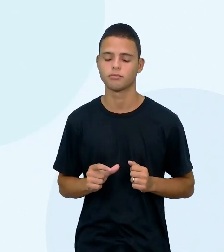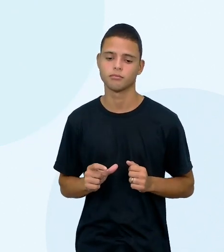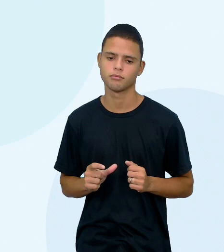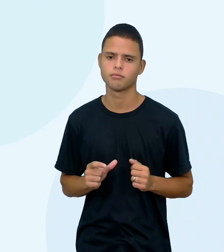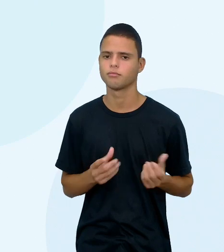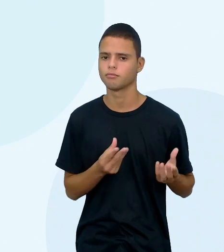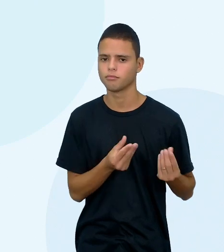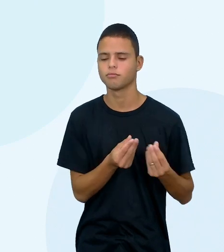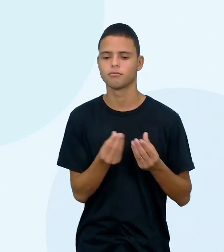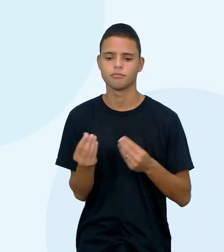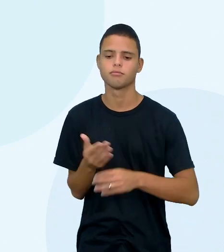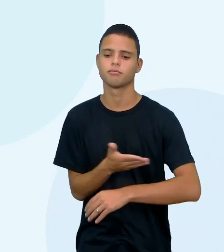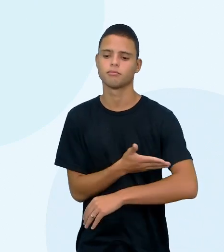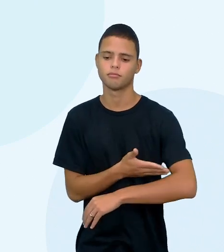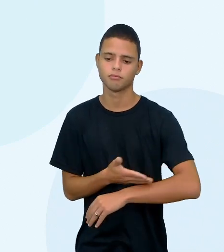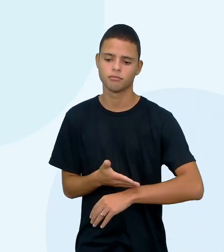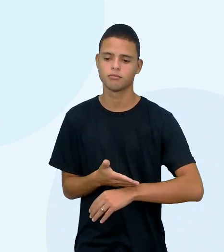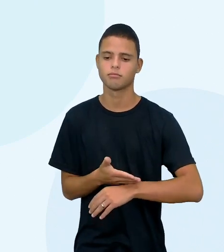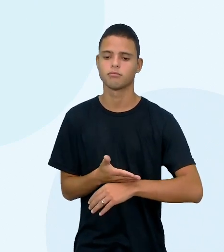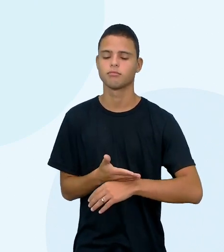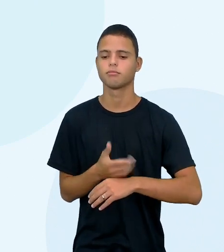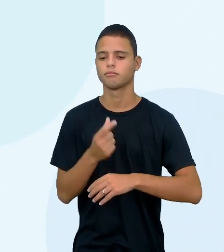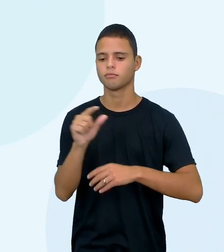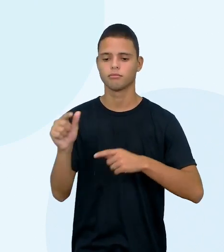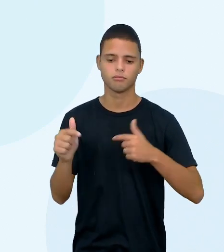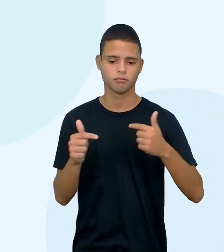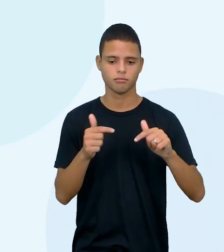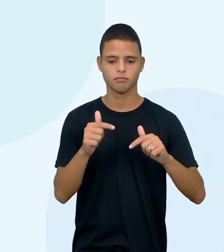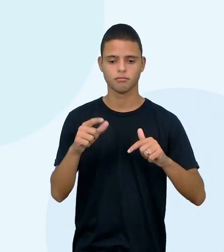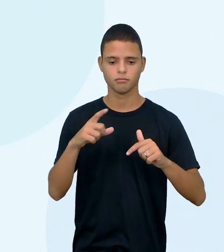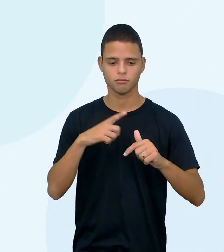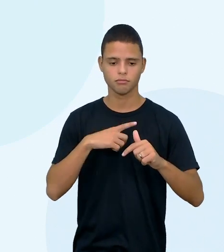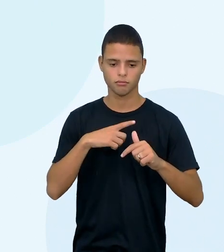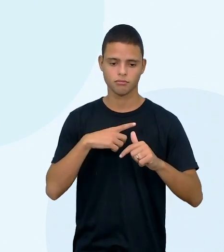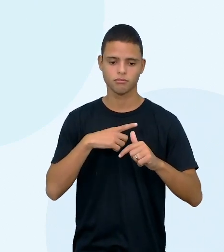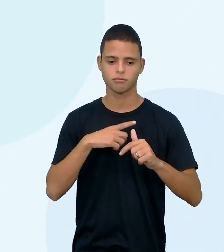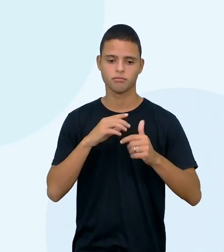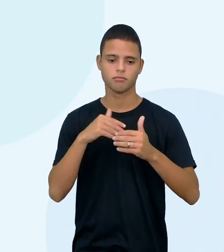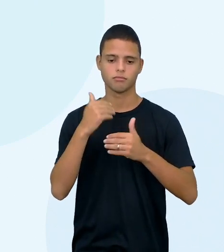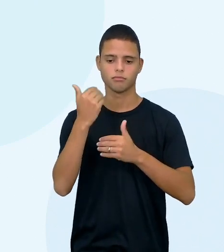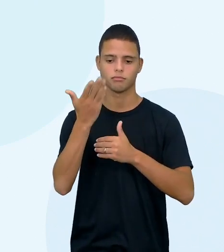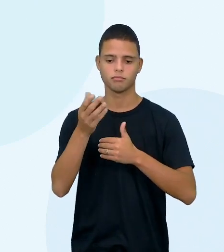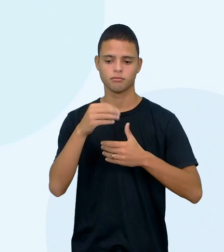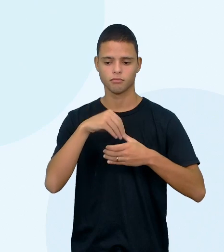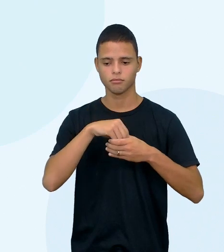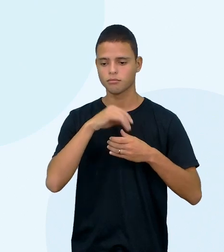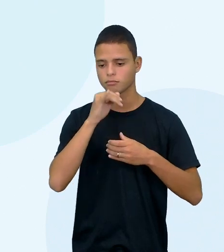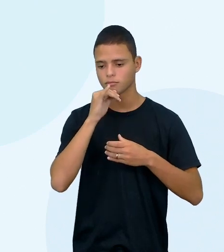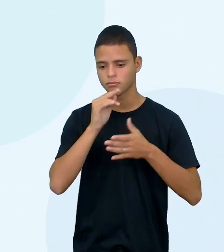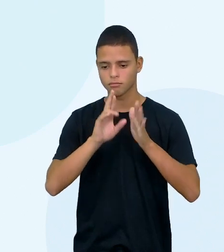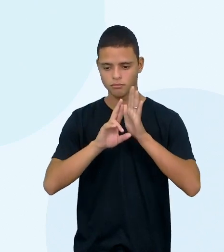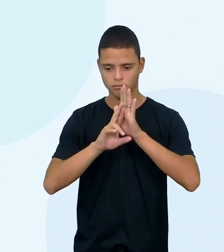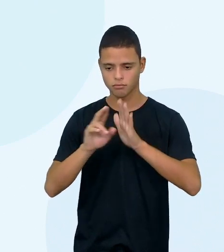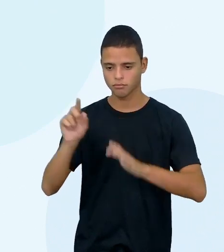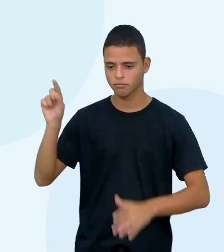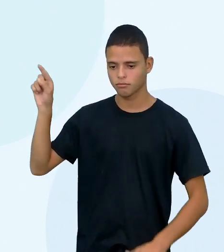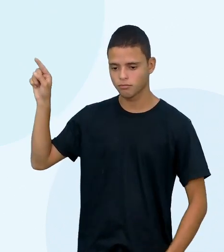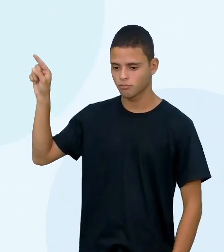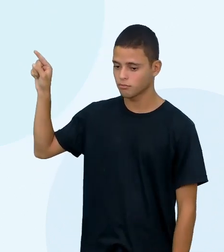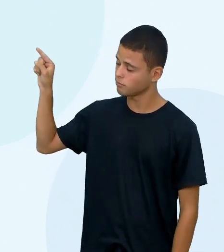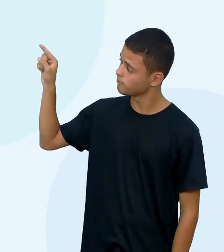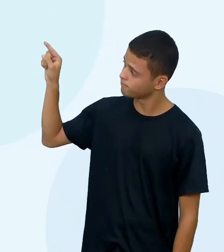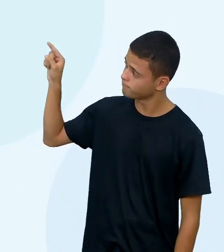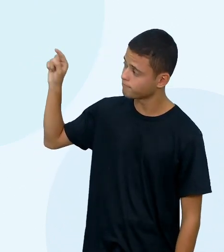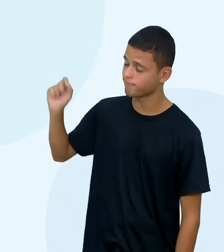a maioria dos outros organismos fazem esse tipo de digestão. Coloquei ali como representantes a estrela